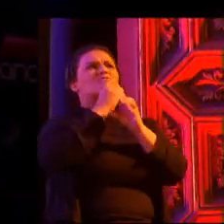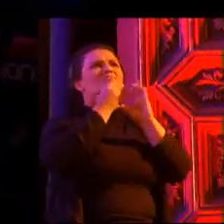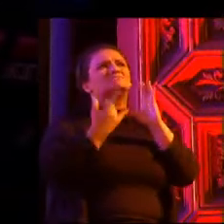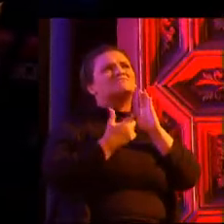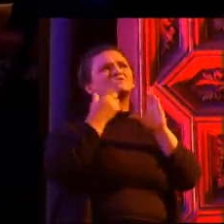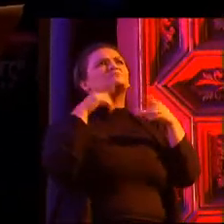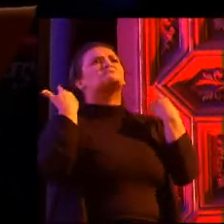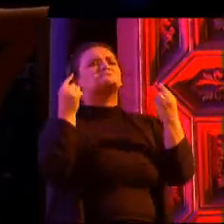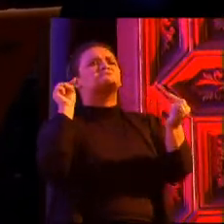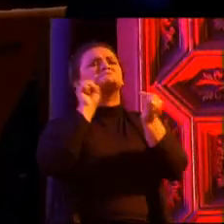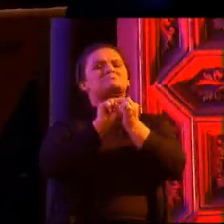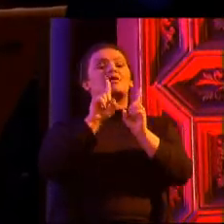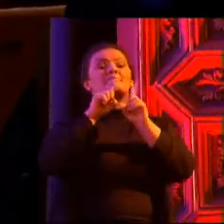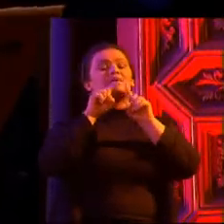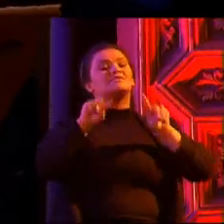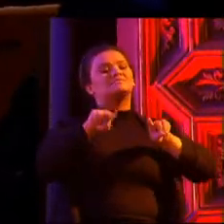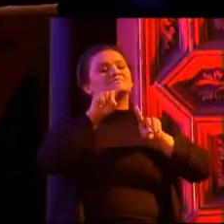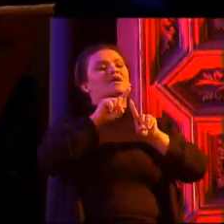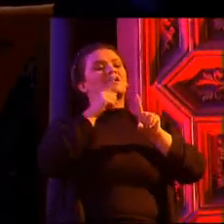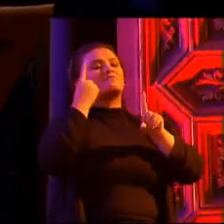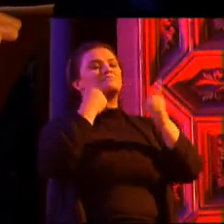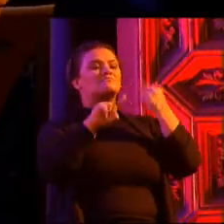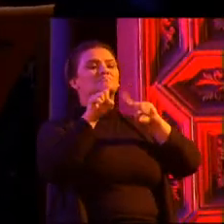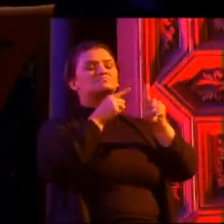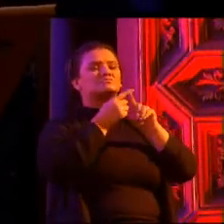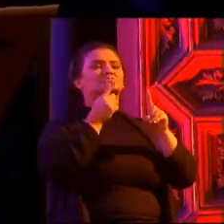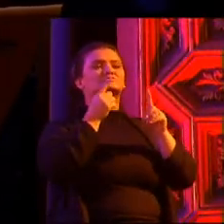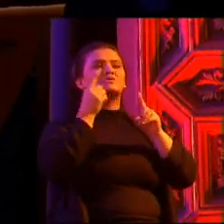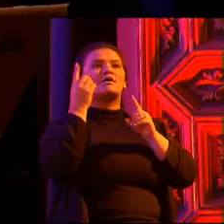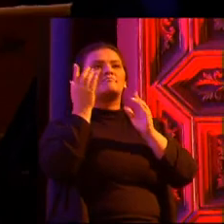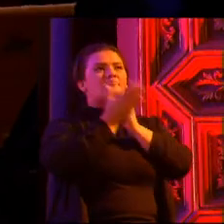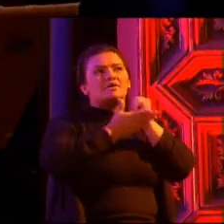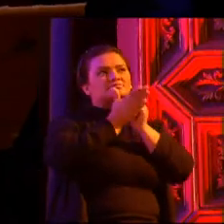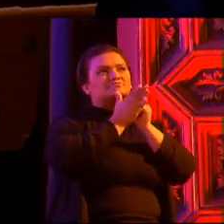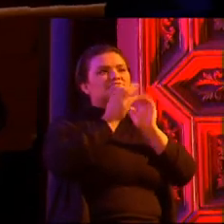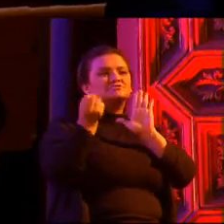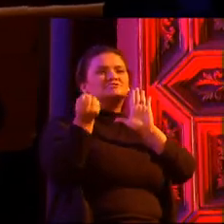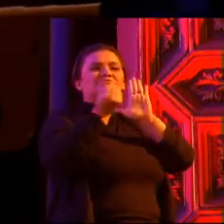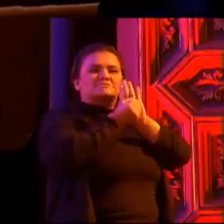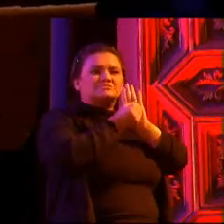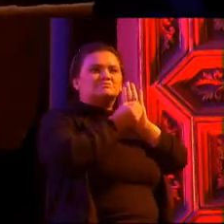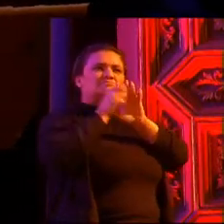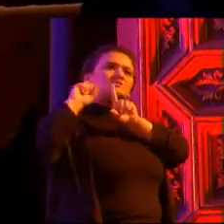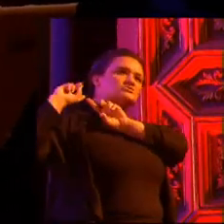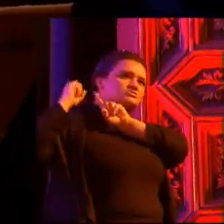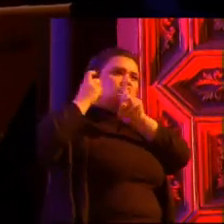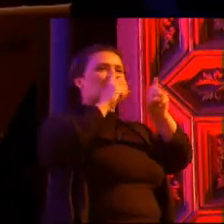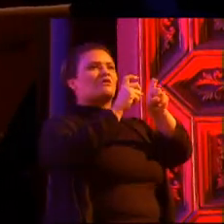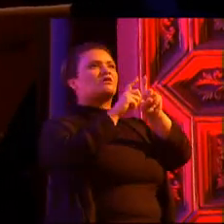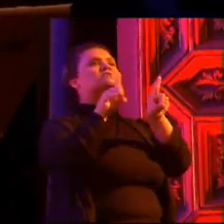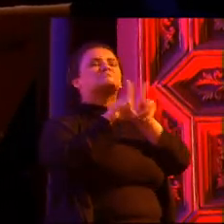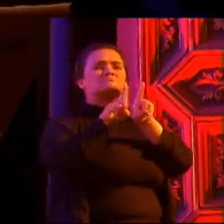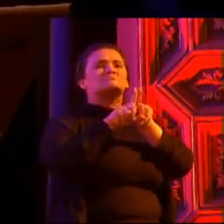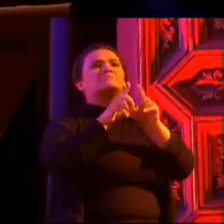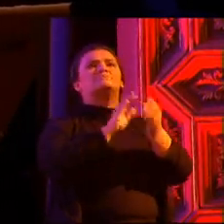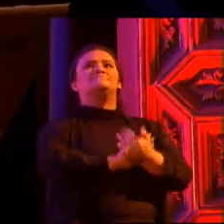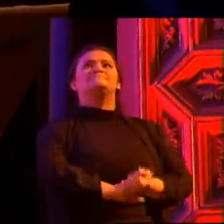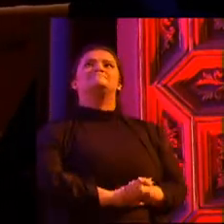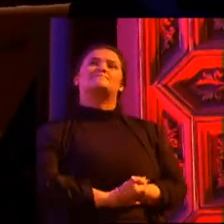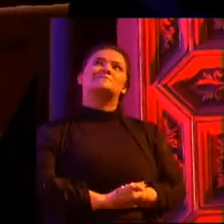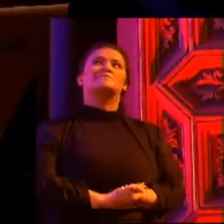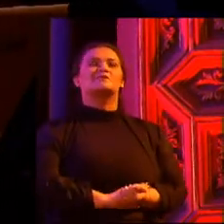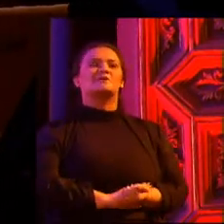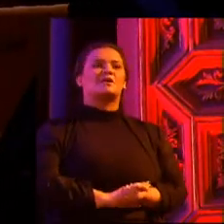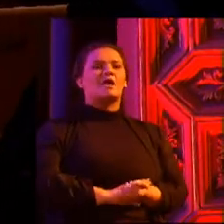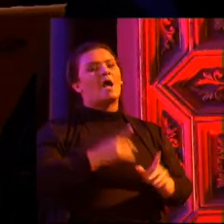define? Mas é aquela música que, essencialmente, é registrada através de símbolos, através da história. E ela também é